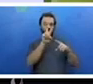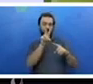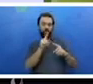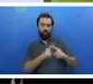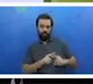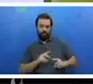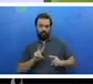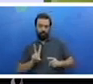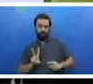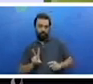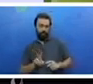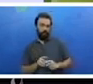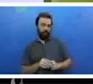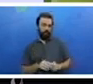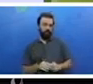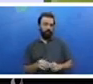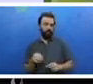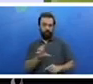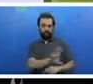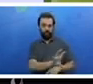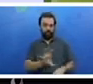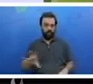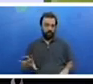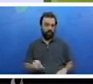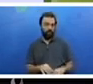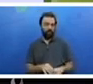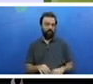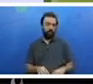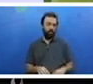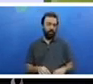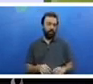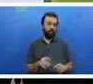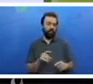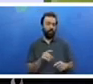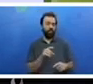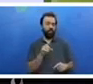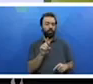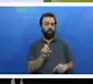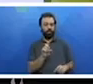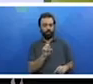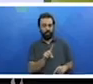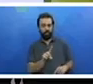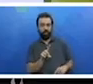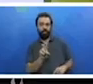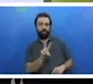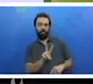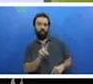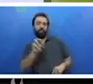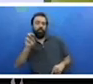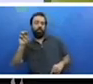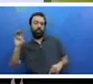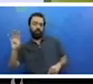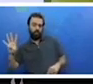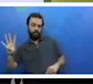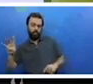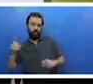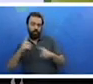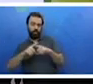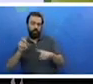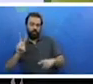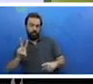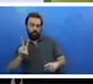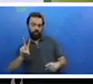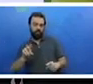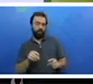2. Vamos aqui nessa daqui que já está feita. De 2 para 4, multipliquei por